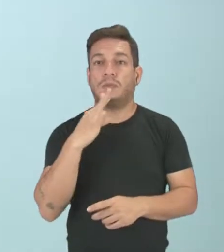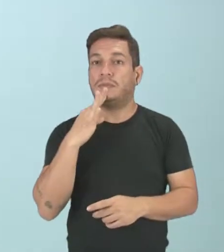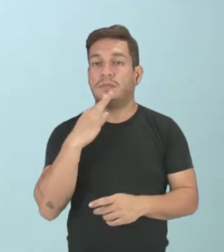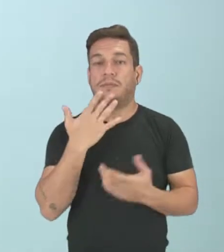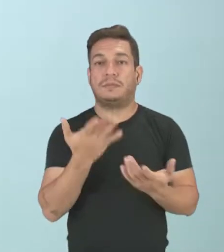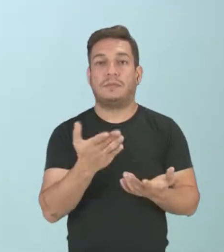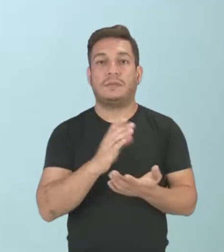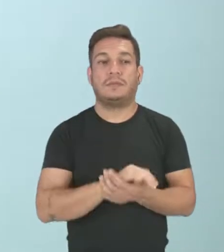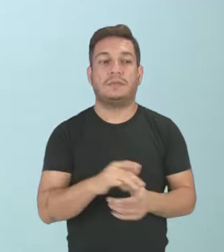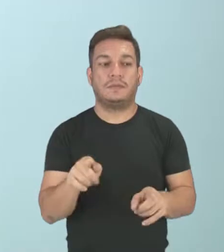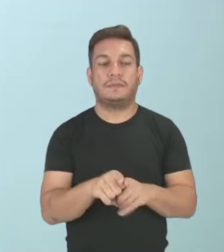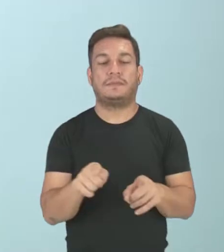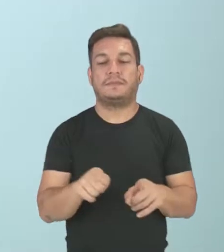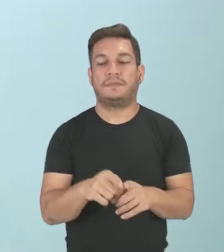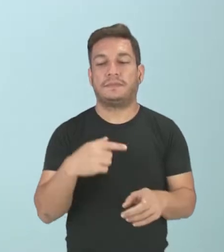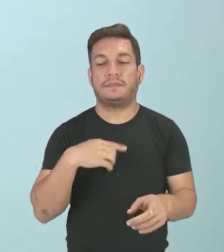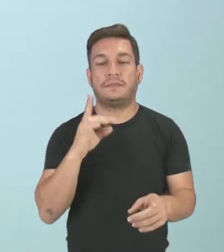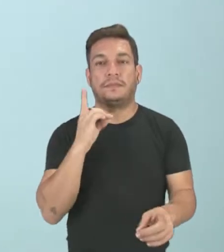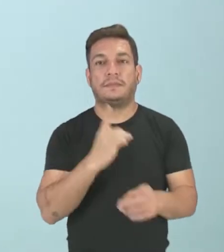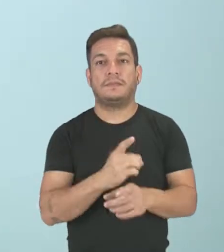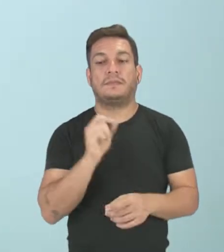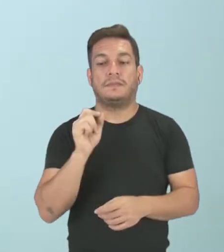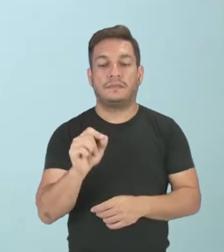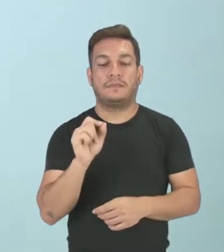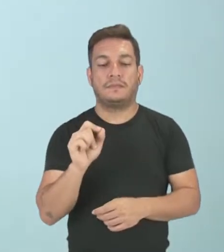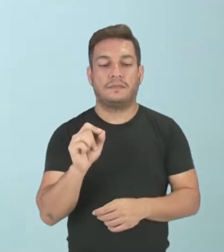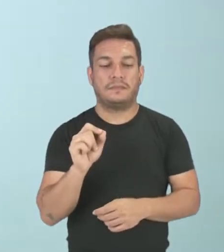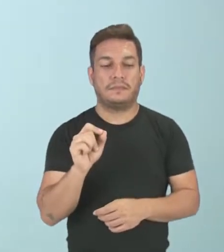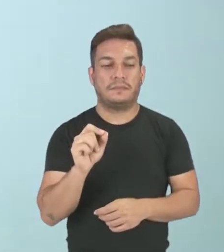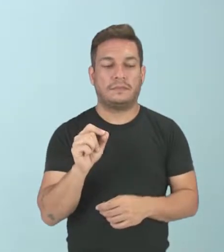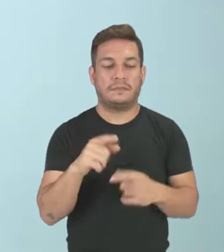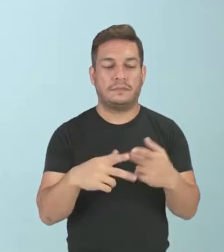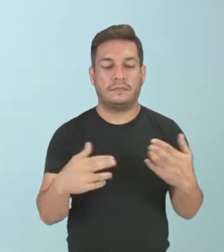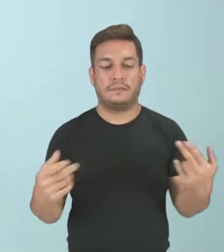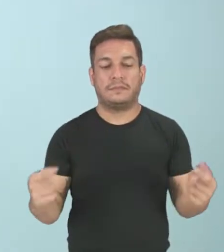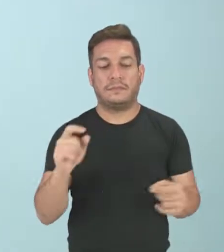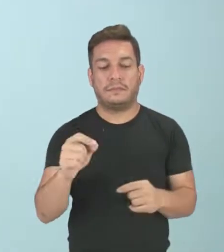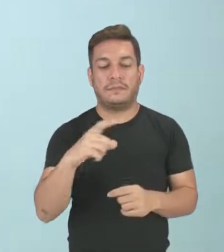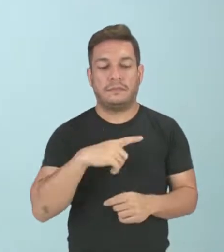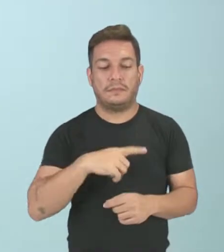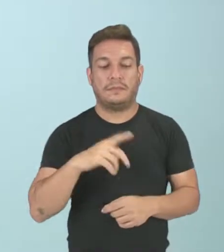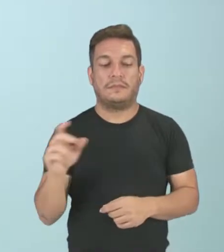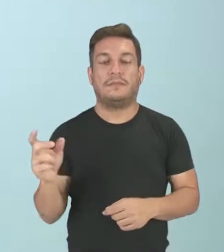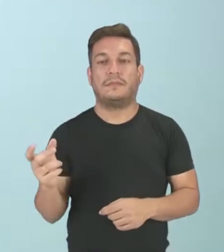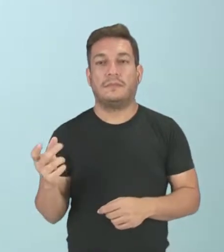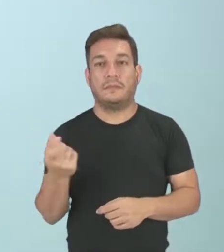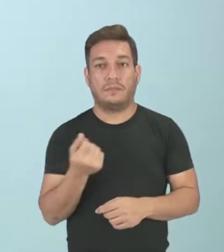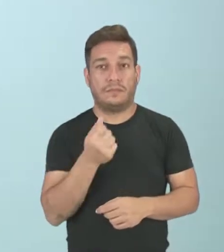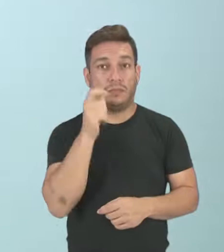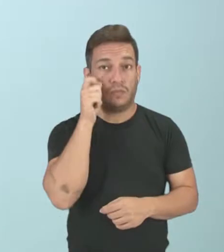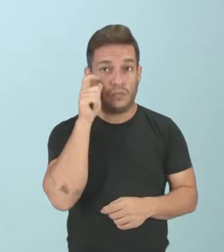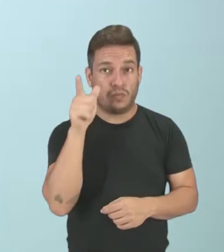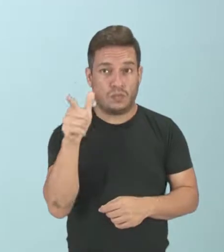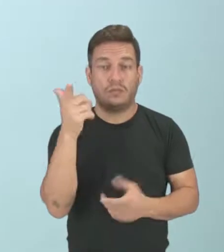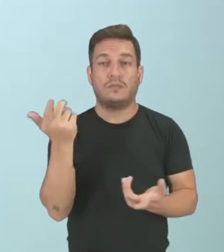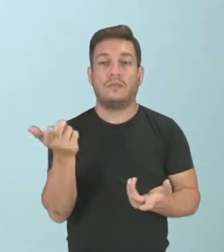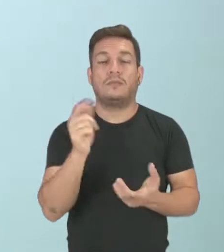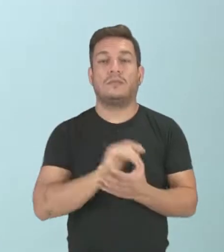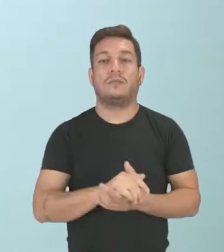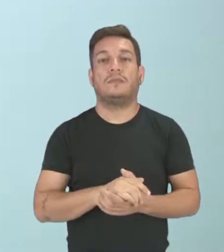reconhecimento, tentar encontrar algum produto que tivesse um valor lucrativo,